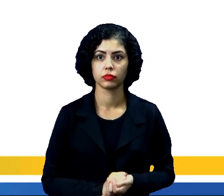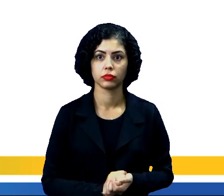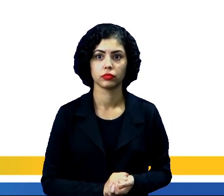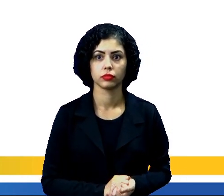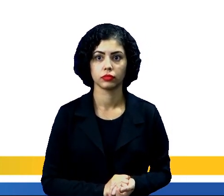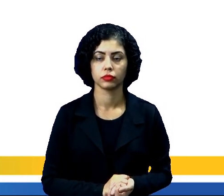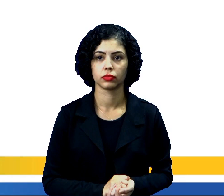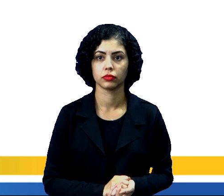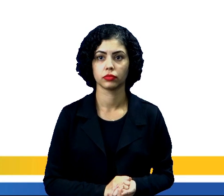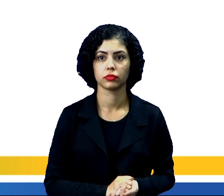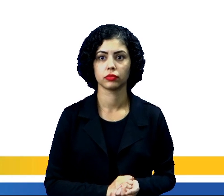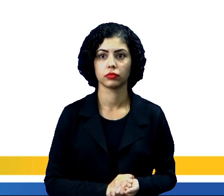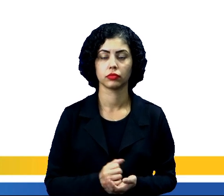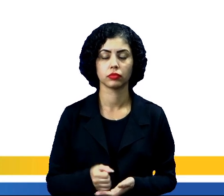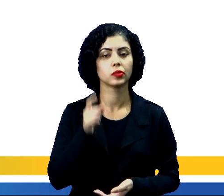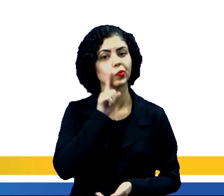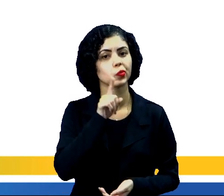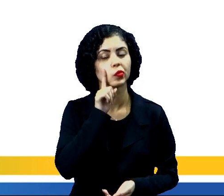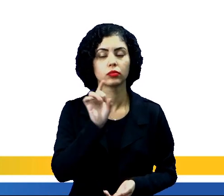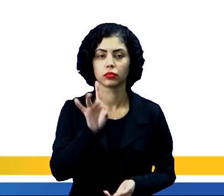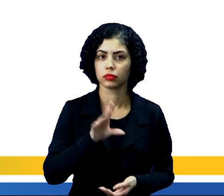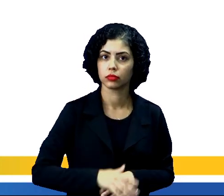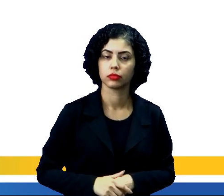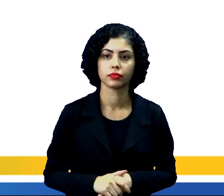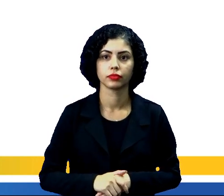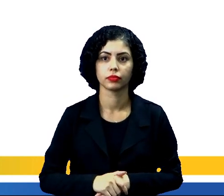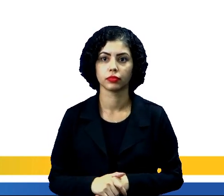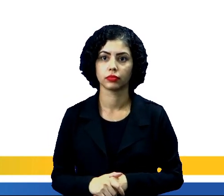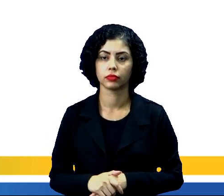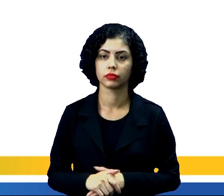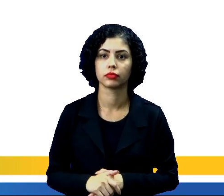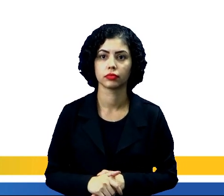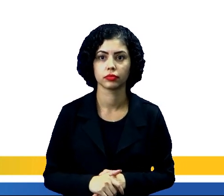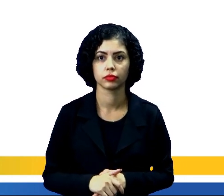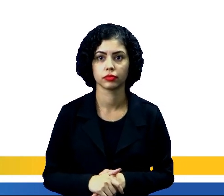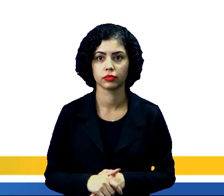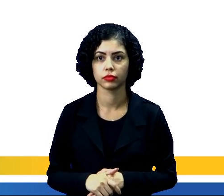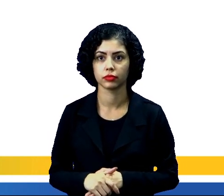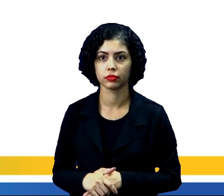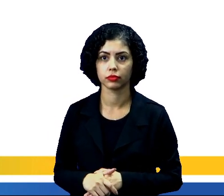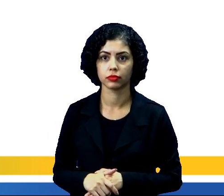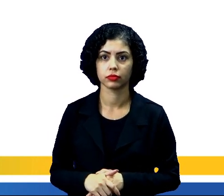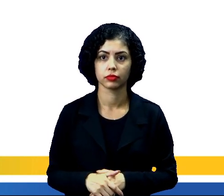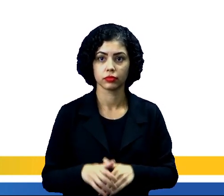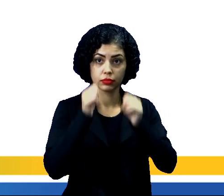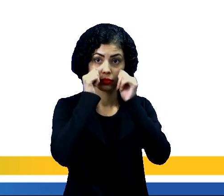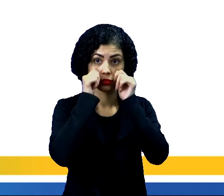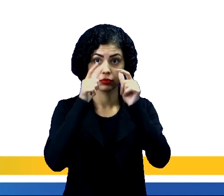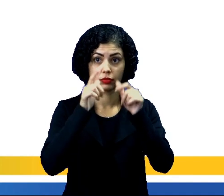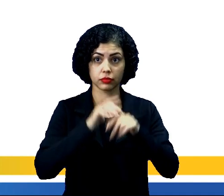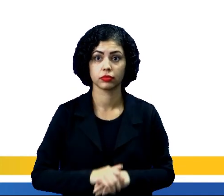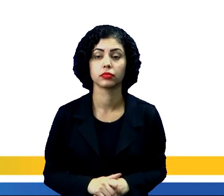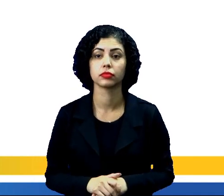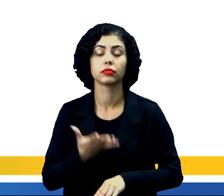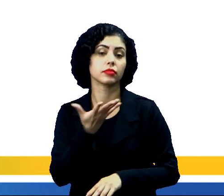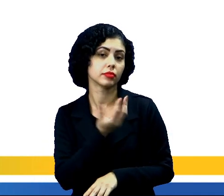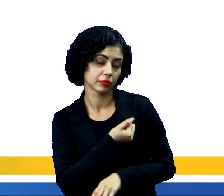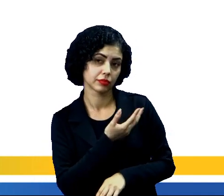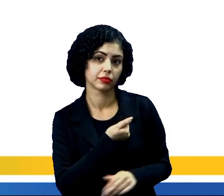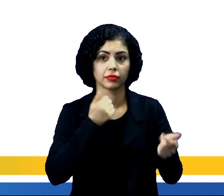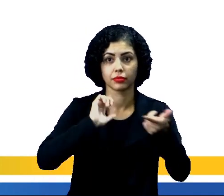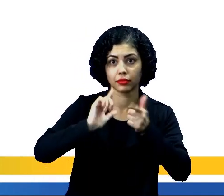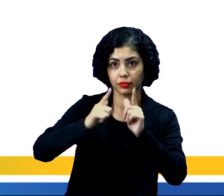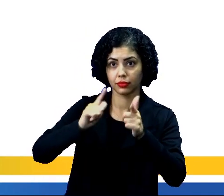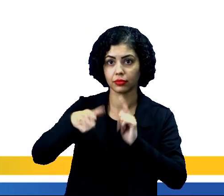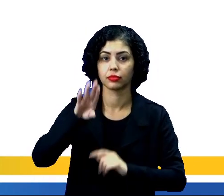partida, e o beisebol é jogado apenas nos Estados Unidos. Aqui é só para ver se vocês estavam acordados prestando atenção, porque a